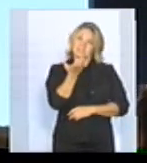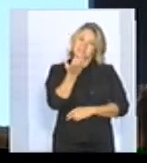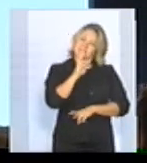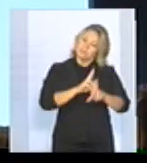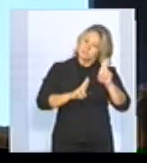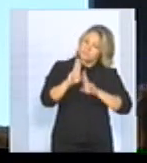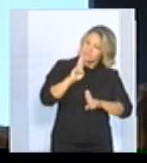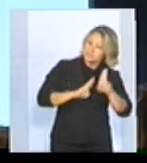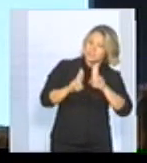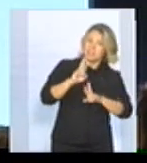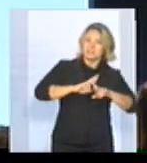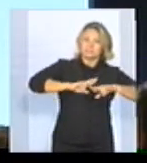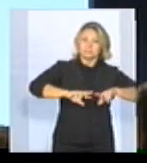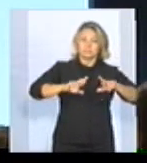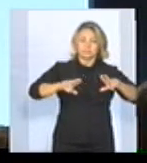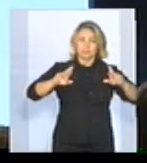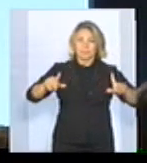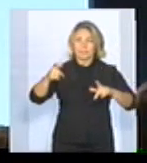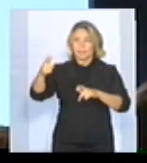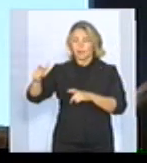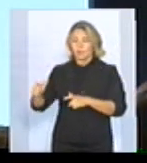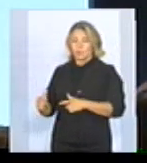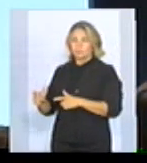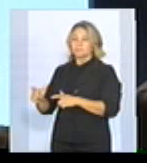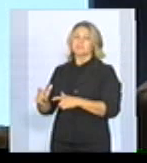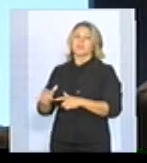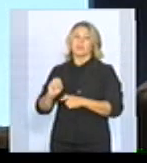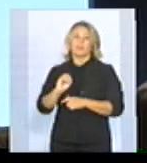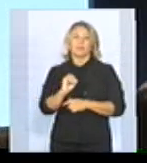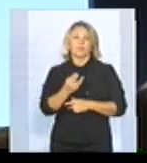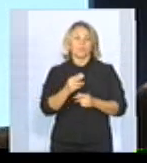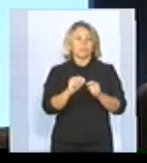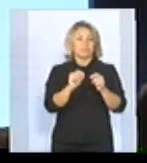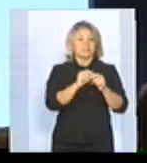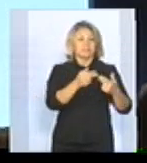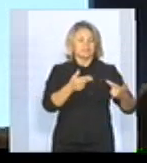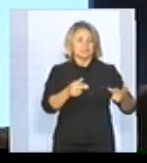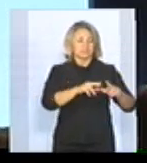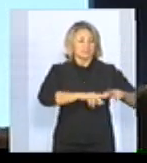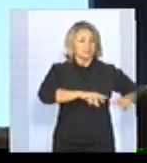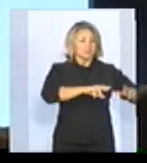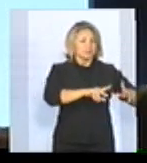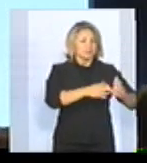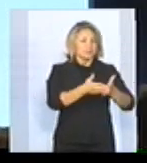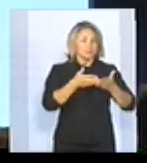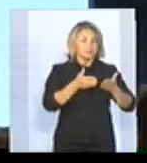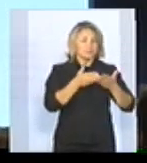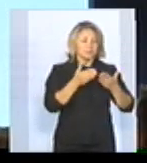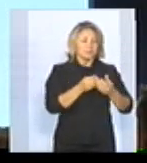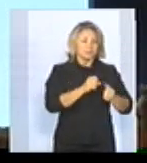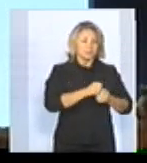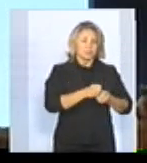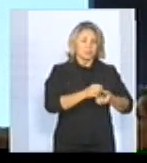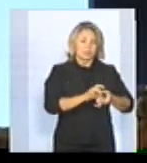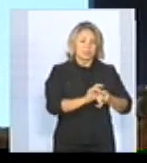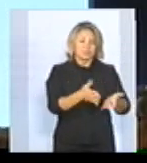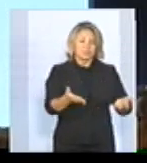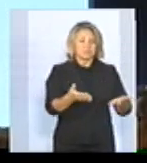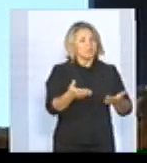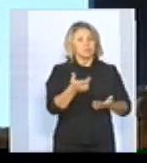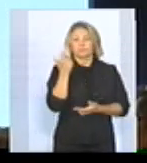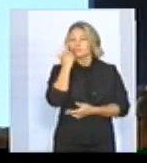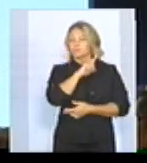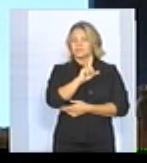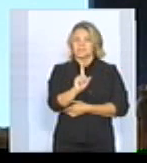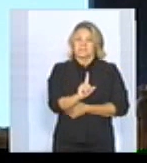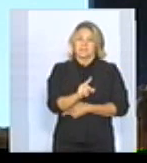o decodificador de uma operadora em outra, ou quisesse adquirir um decodificador no varejo e pedir ativação, provavelmente ele não conseguiria.